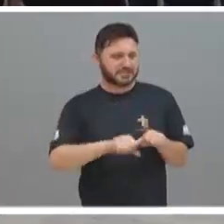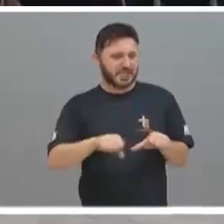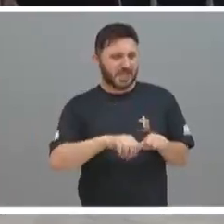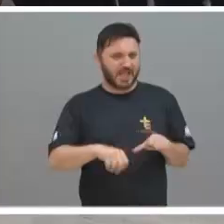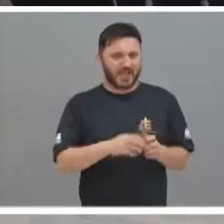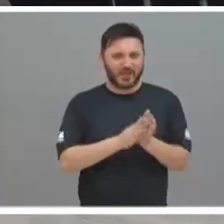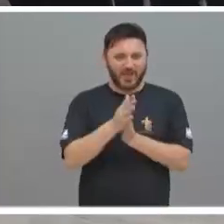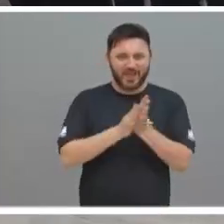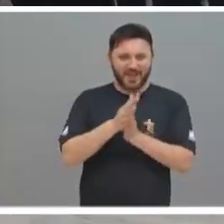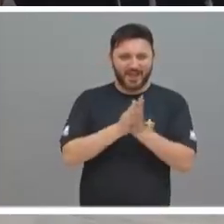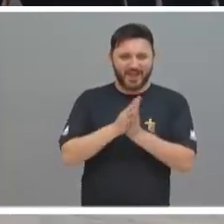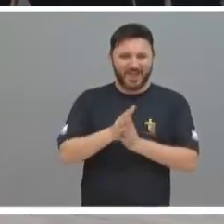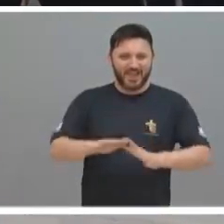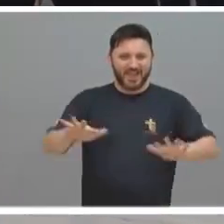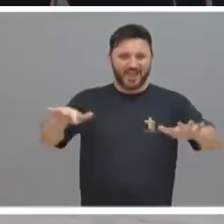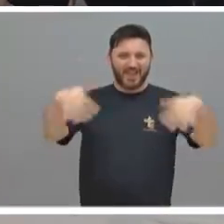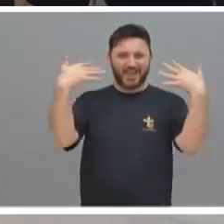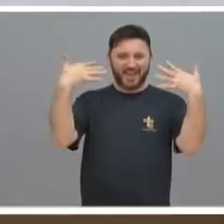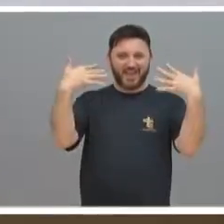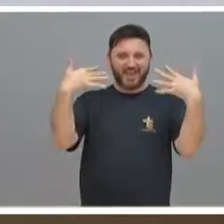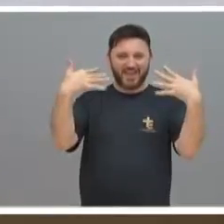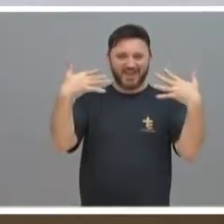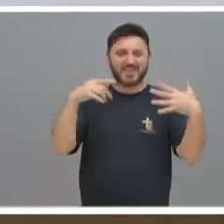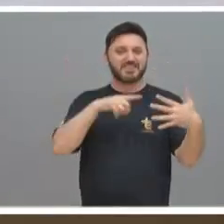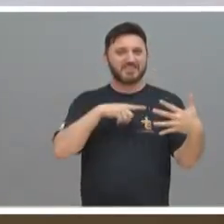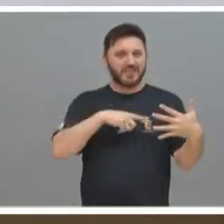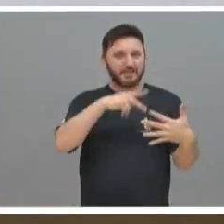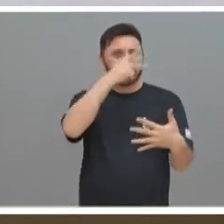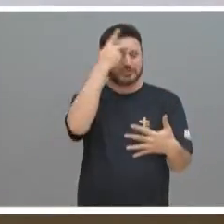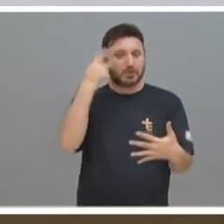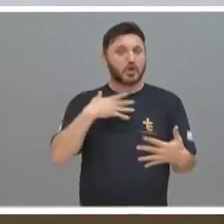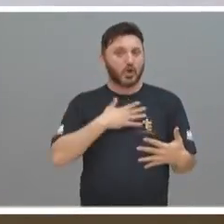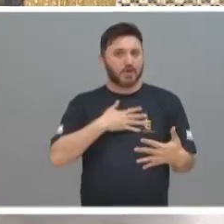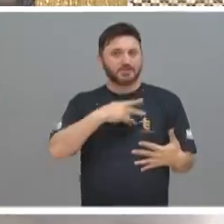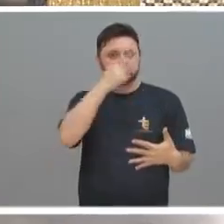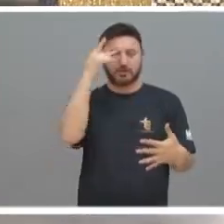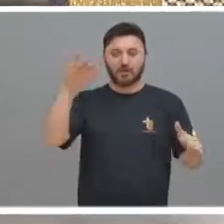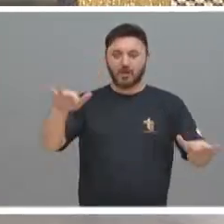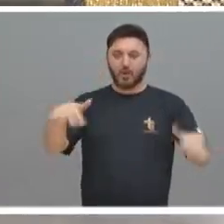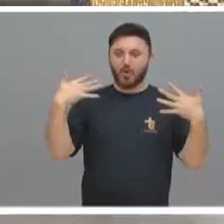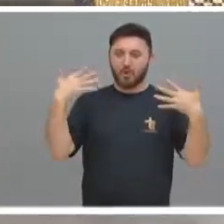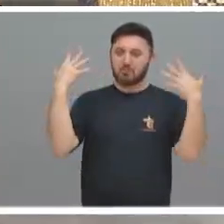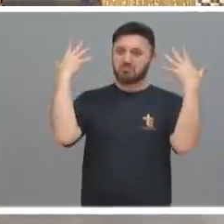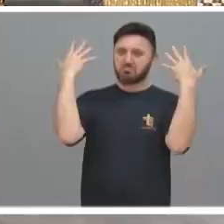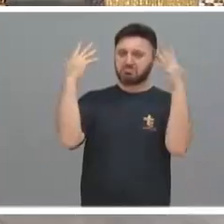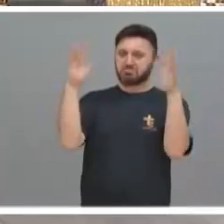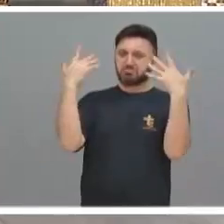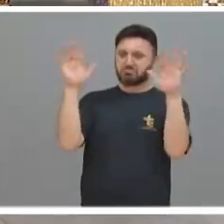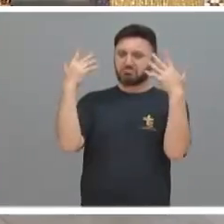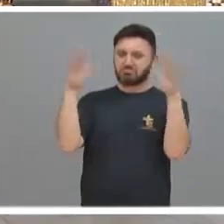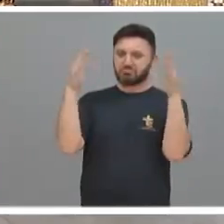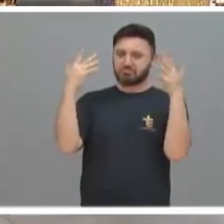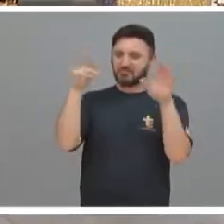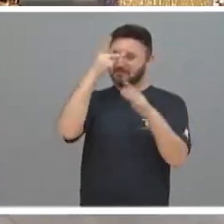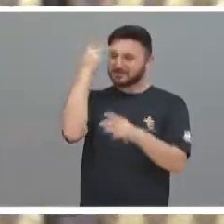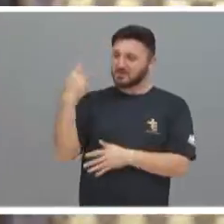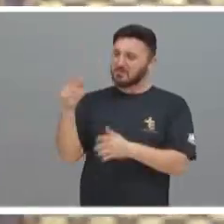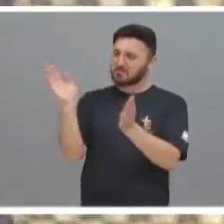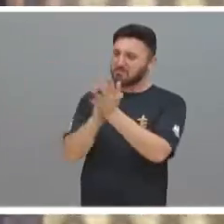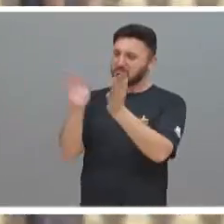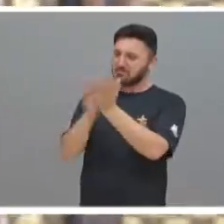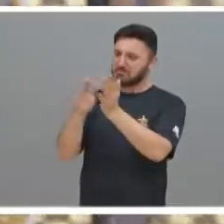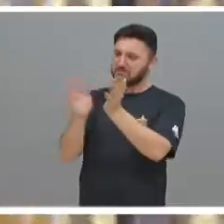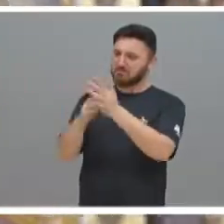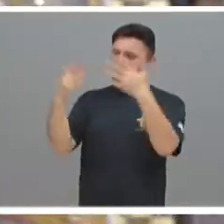que gostam de lisonjas. O que, que é isso? De pessoas que fiquem ali te lisonjeando,